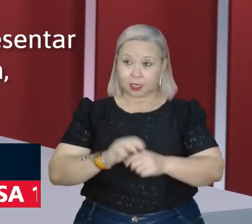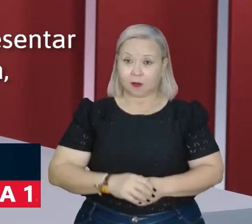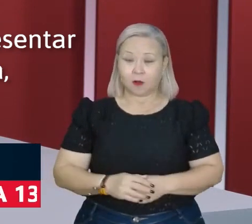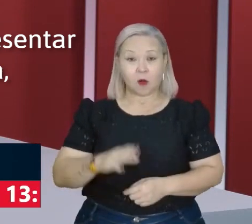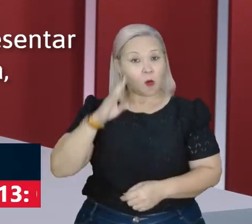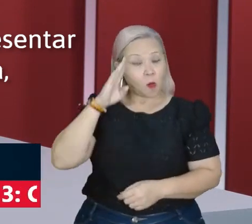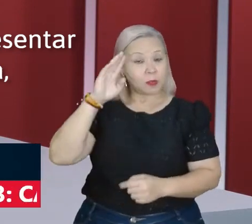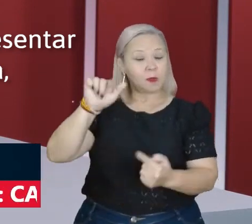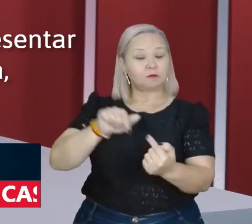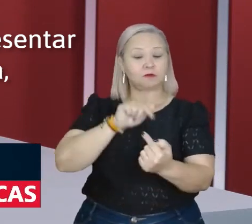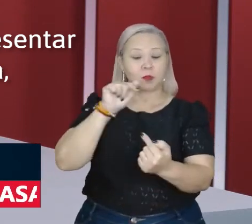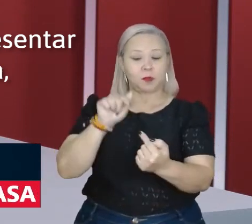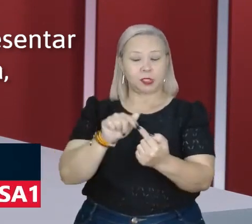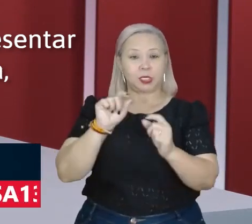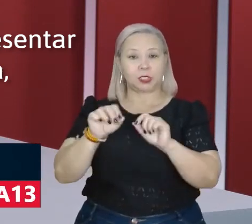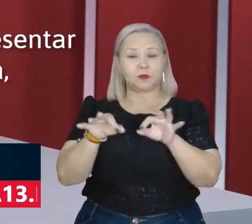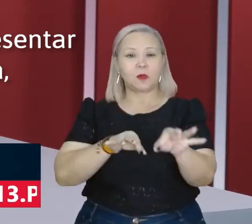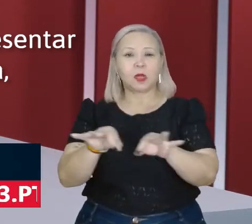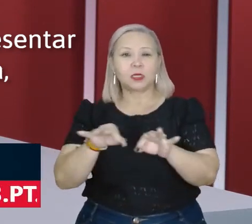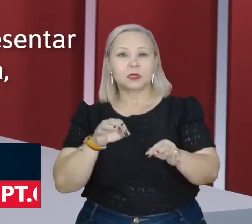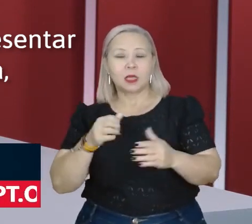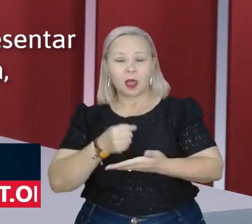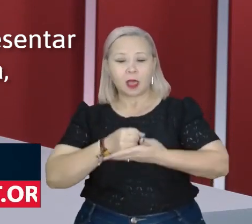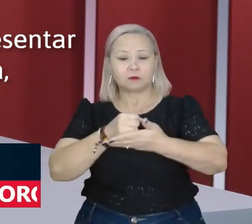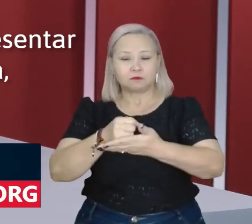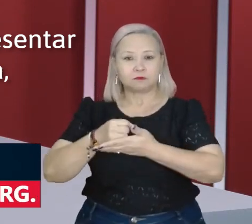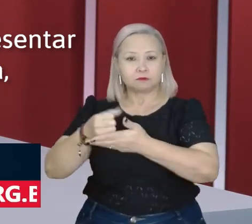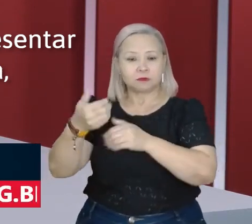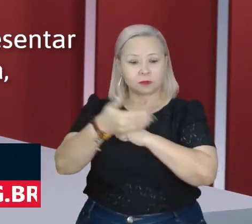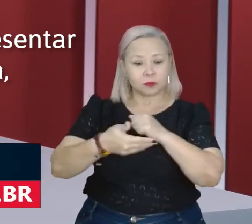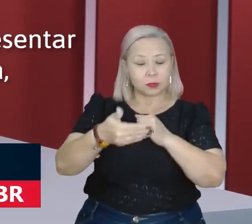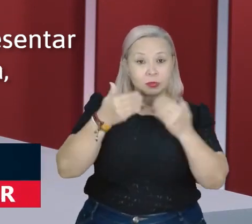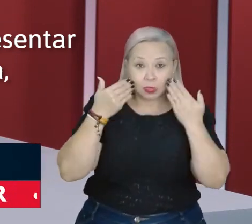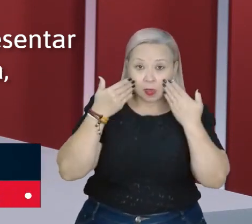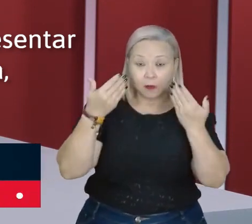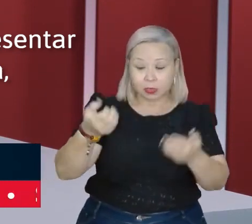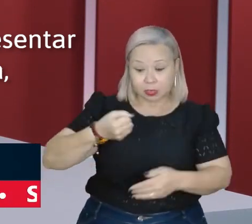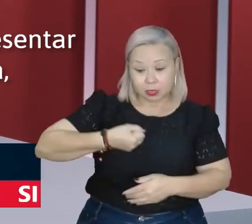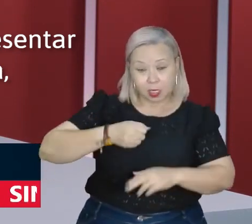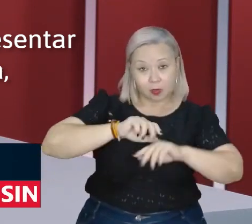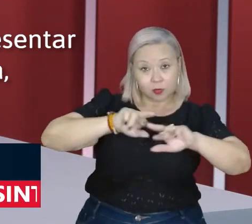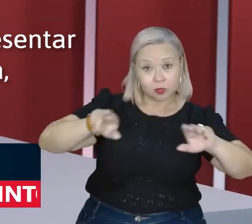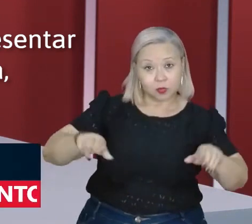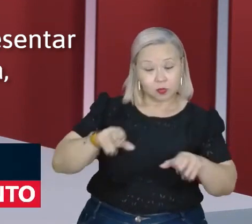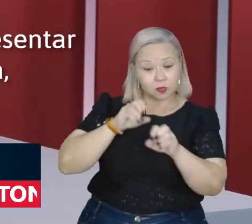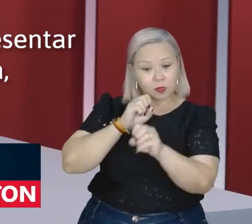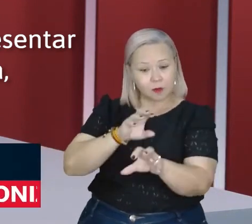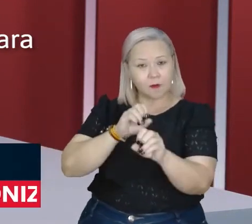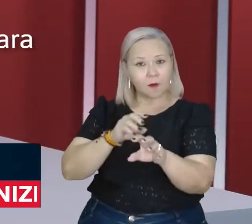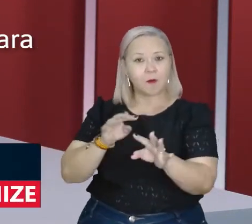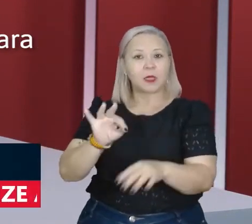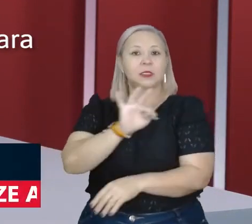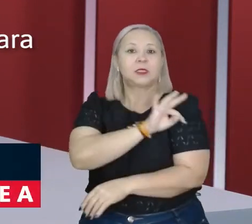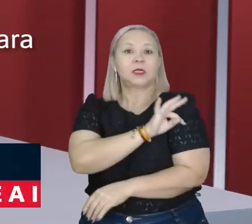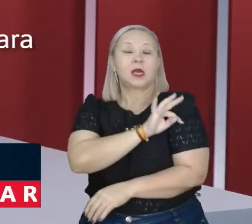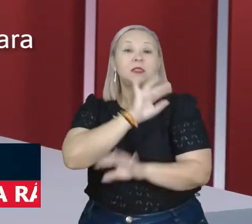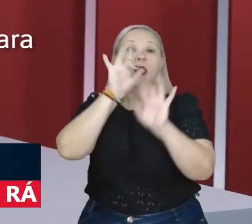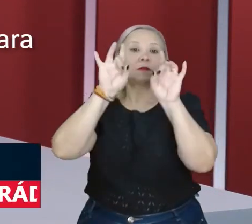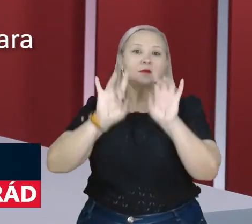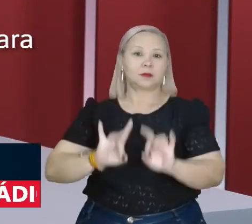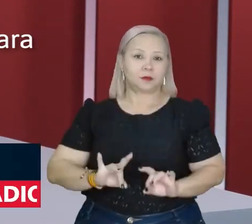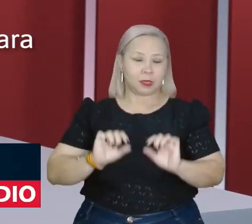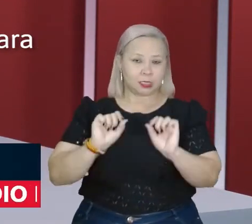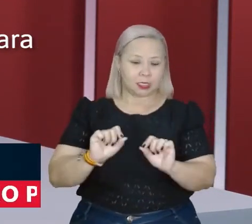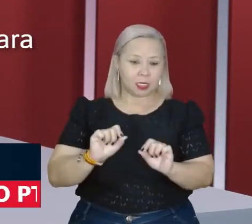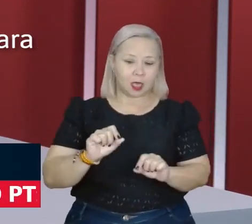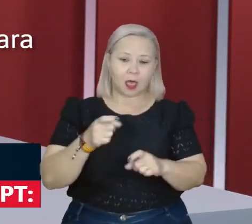principal objetivo é construir as bases, apresentar os números e apresentar formação técnica, em especial para